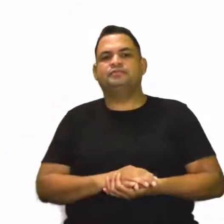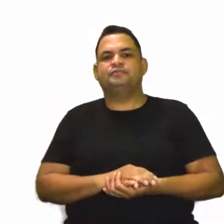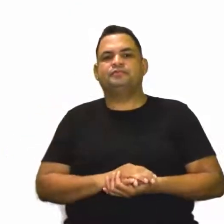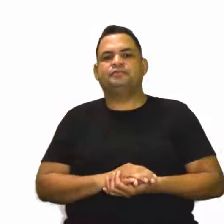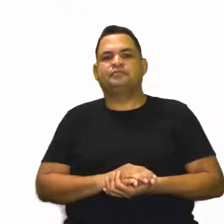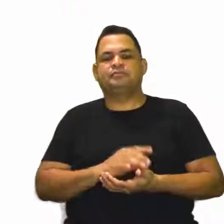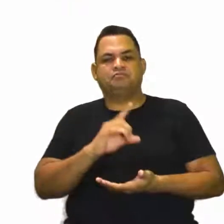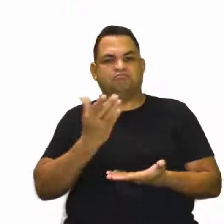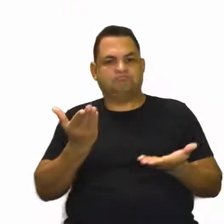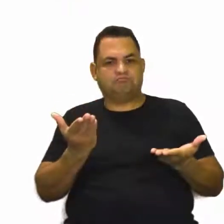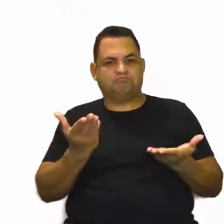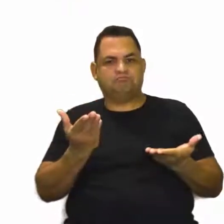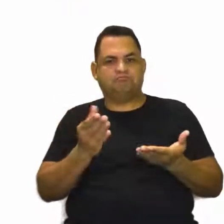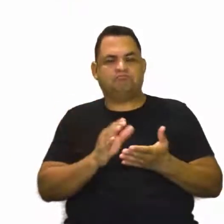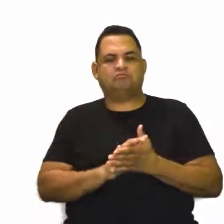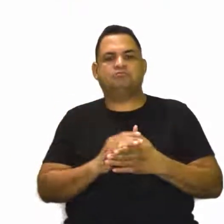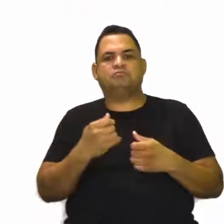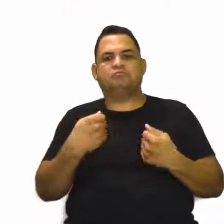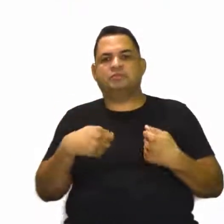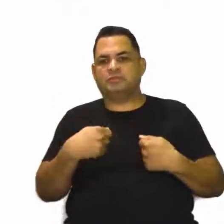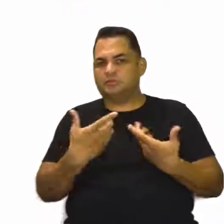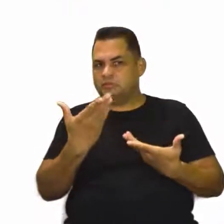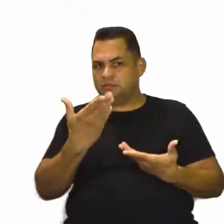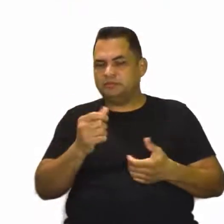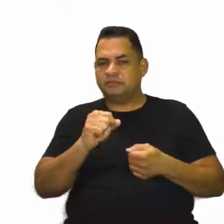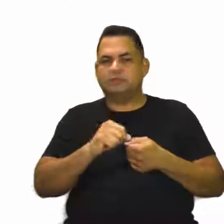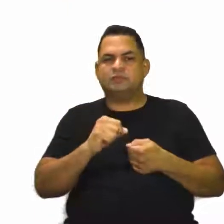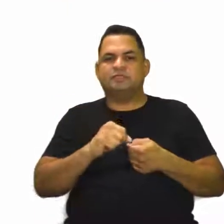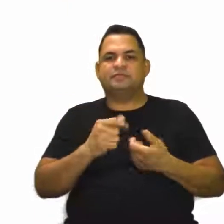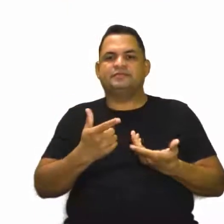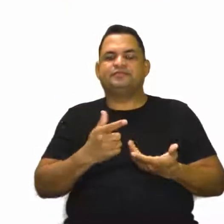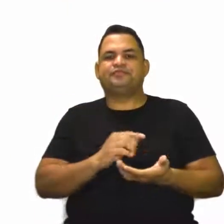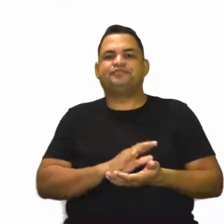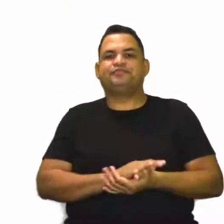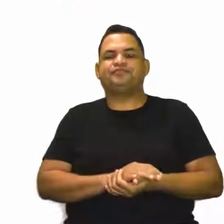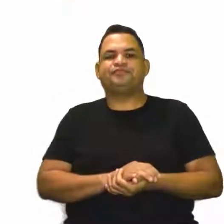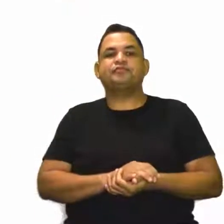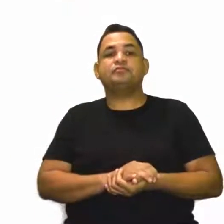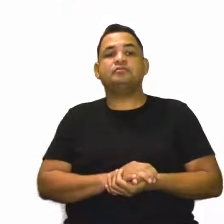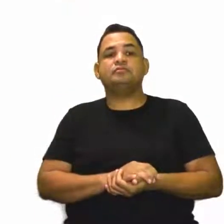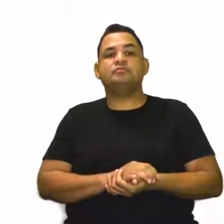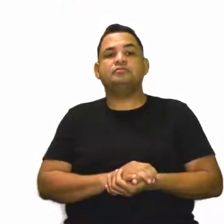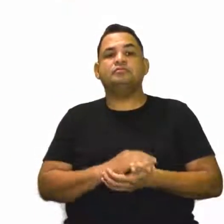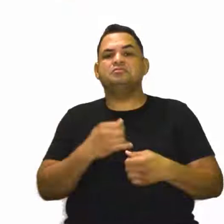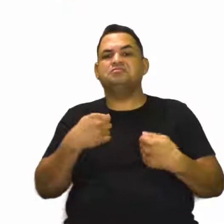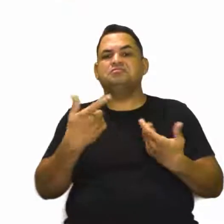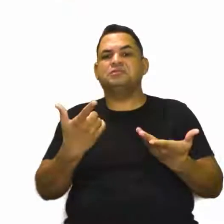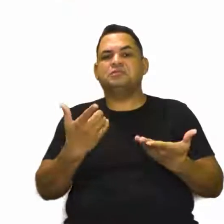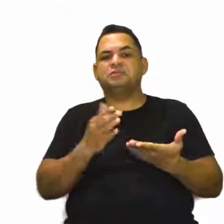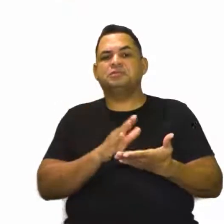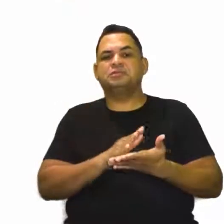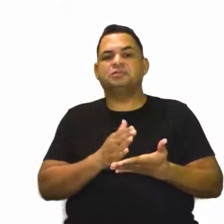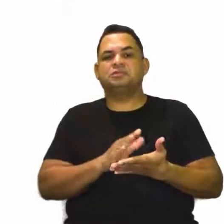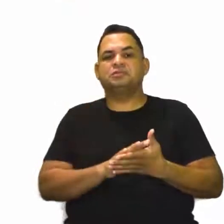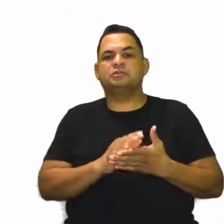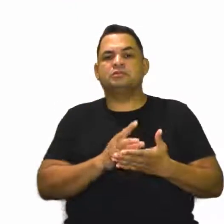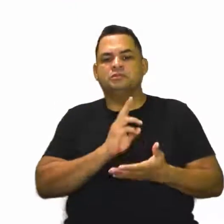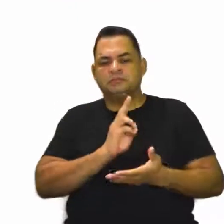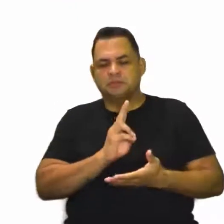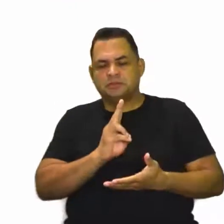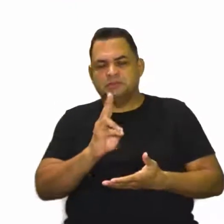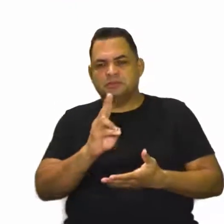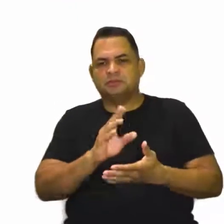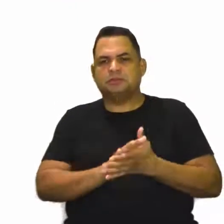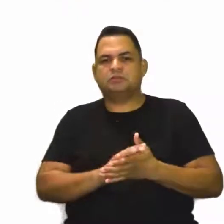o mínimo aqui que se preza aqui, 60 minutos. E aí não precisa ser necessariamente aí consecutivo.